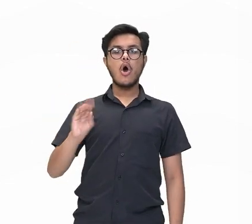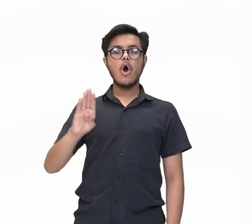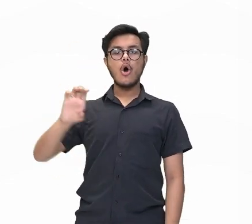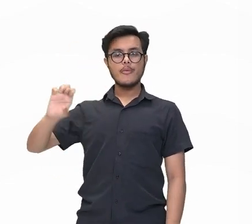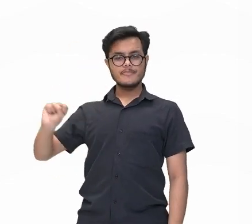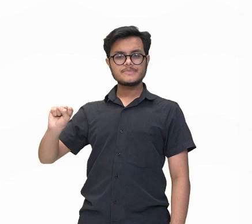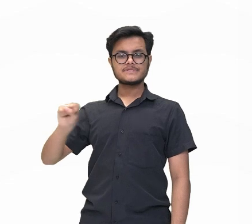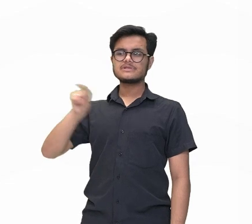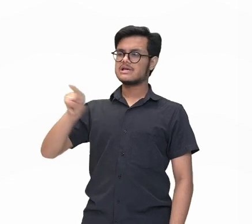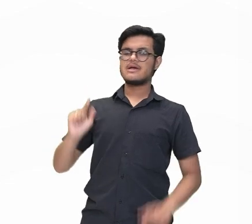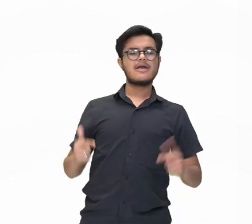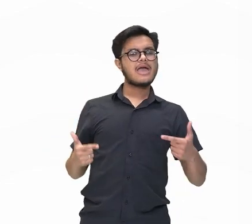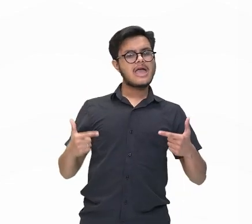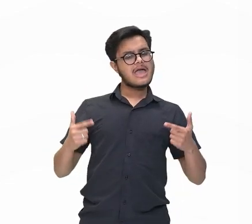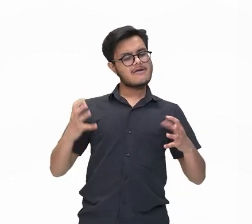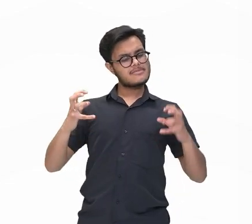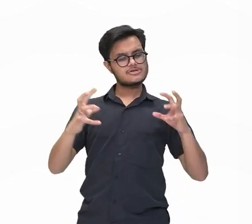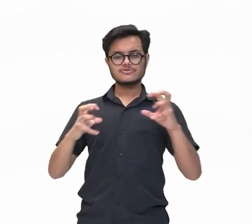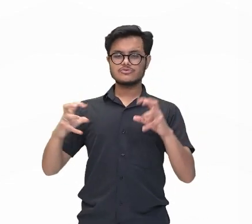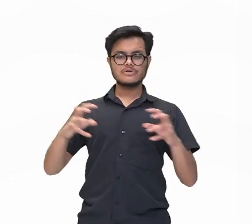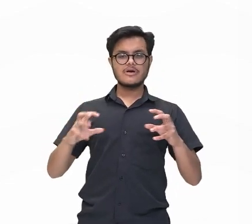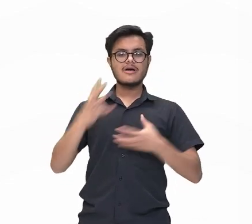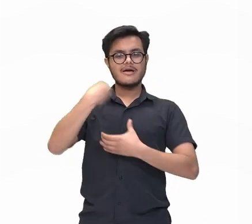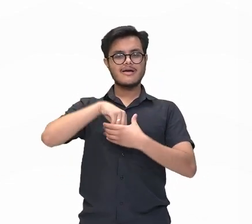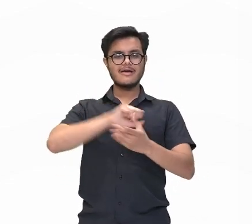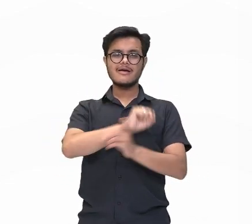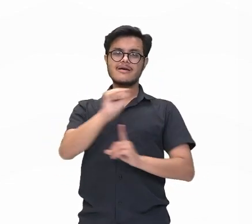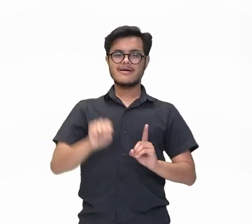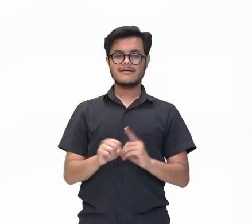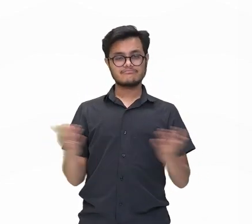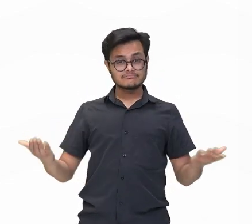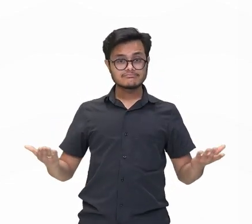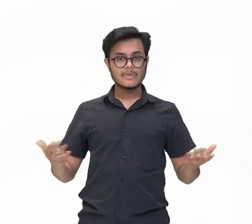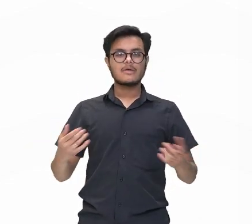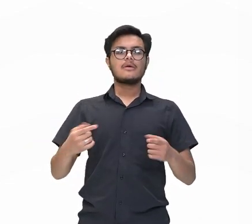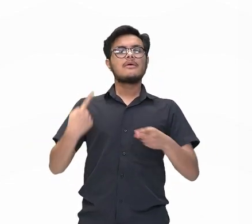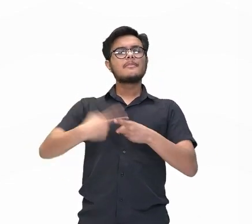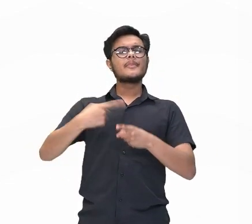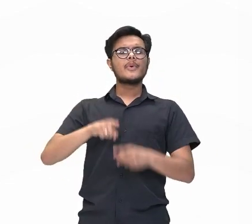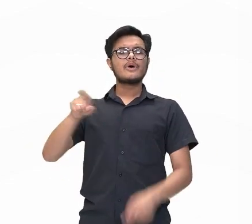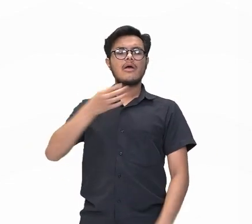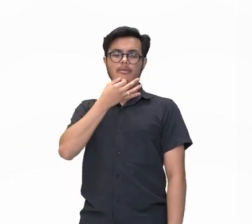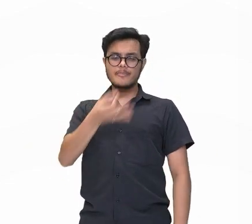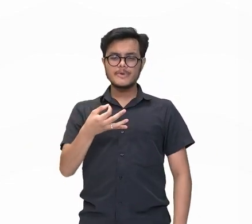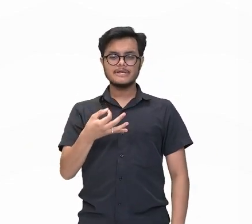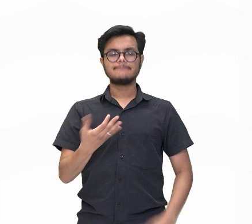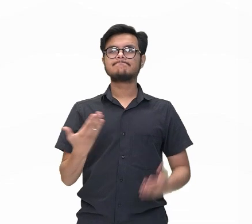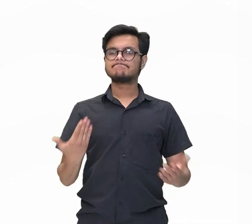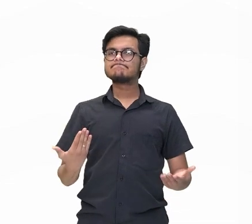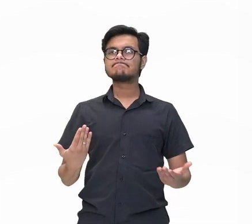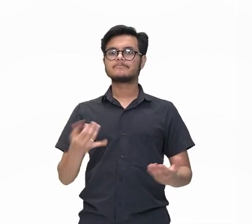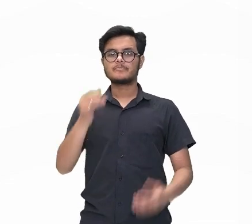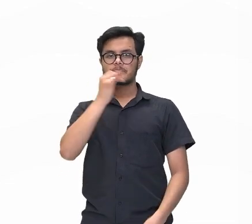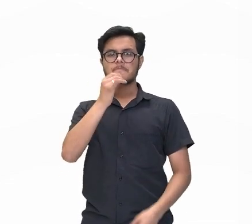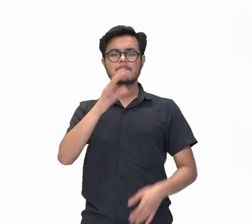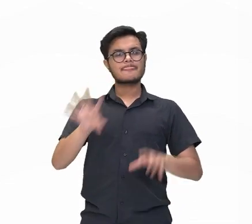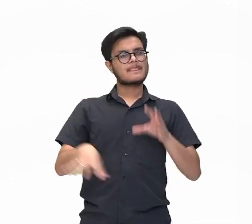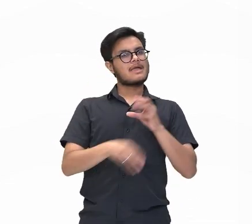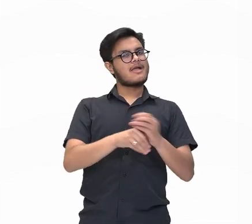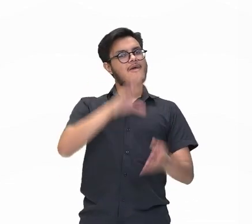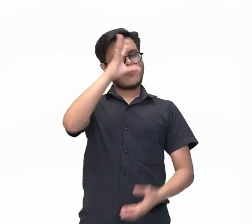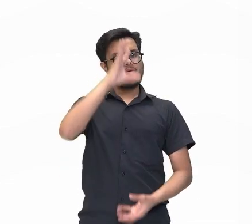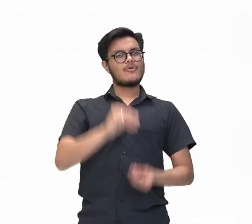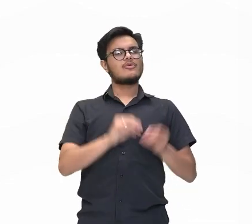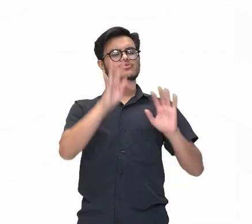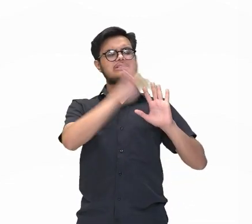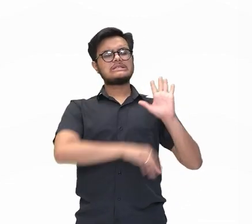haverá uma guerra de todos contra todos. Porque, gente, nesse argumento, né, para a gente justificar, então, aí, a conclusão de que o crime